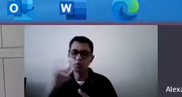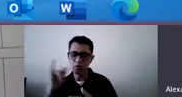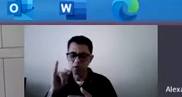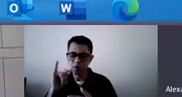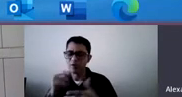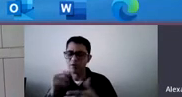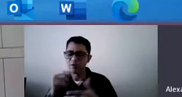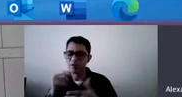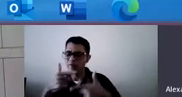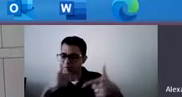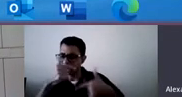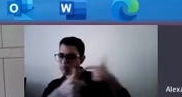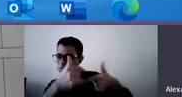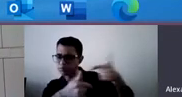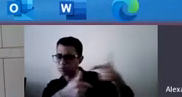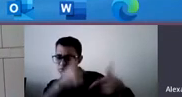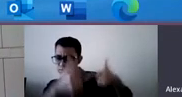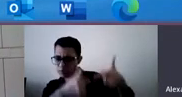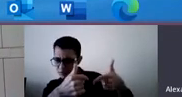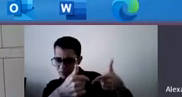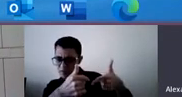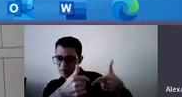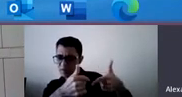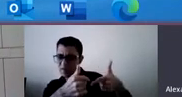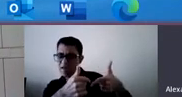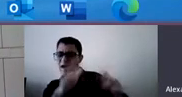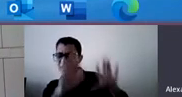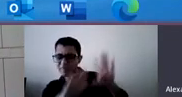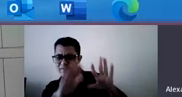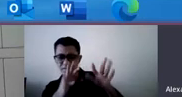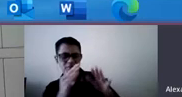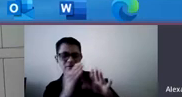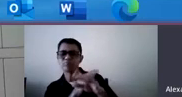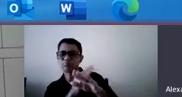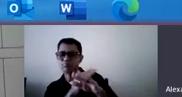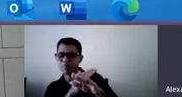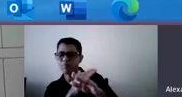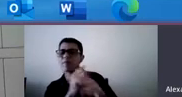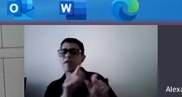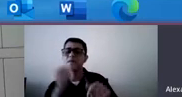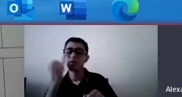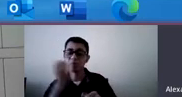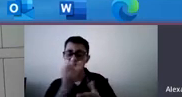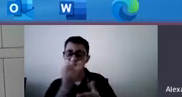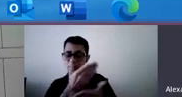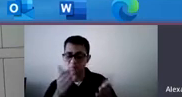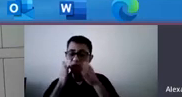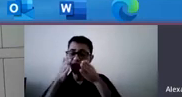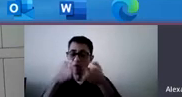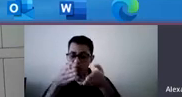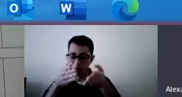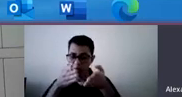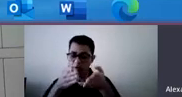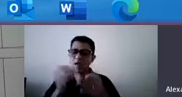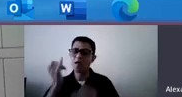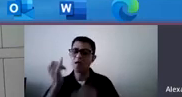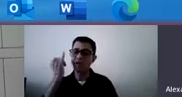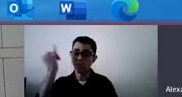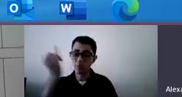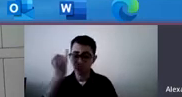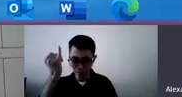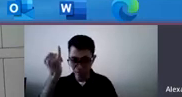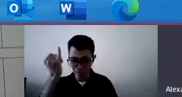sobrecarregado, a gente fica muito desatento em alguns momentos, né? Sim. Então, acho que a parte do foco é a mais que a